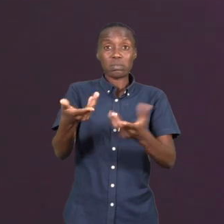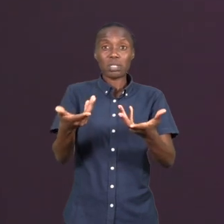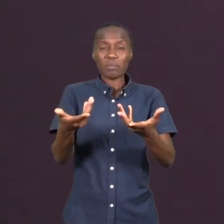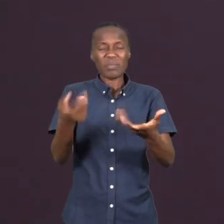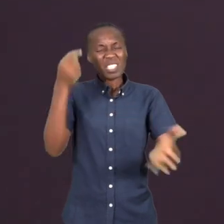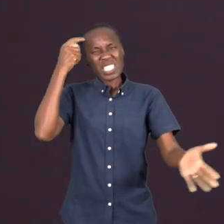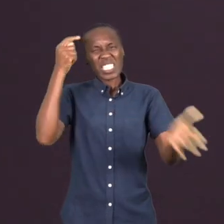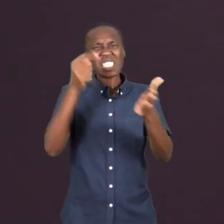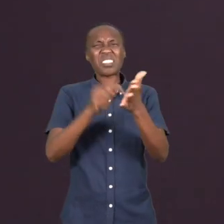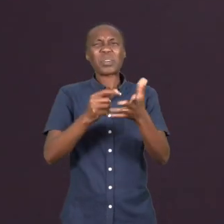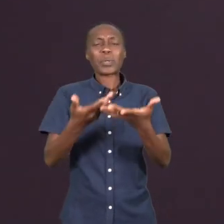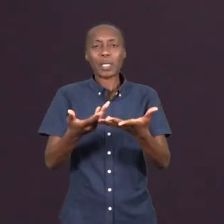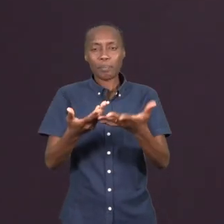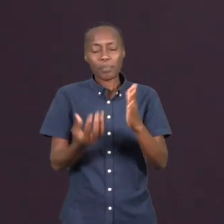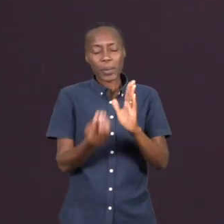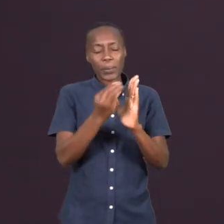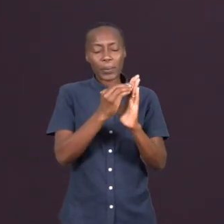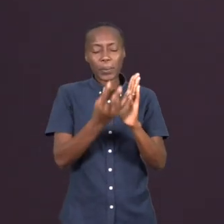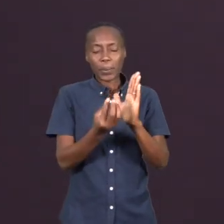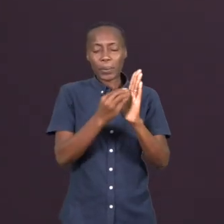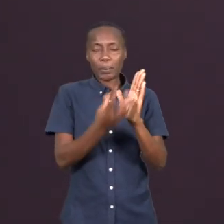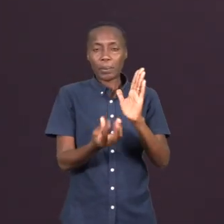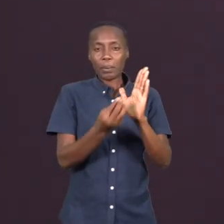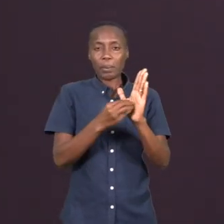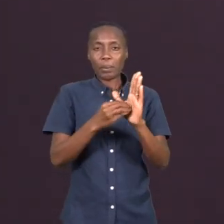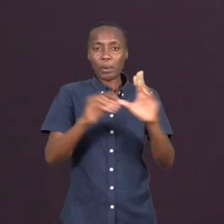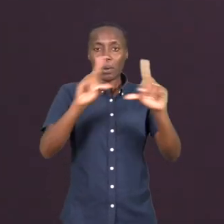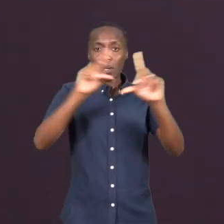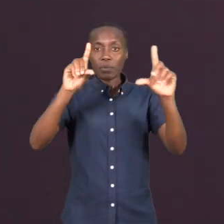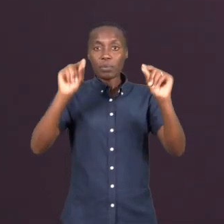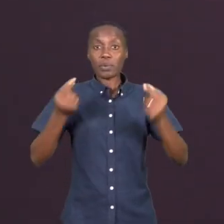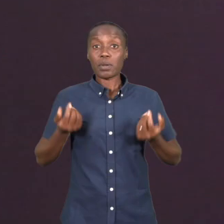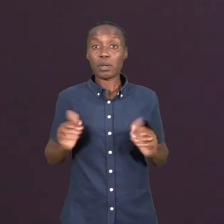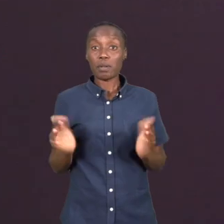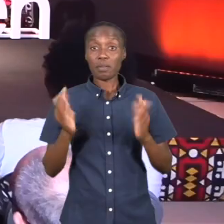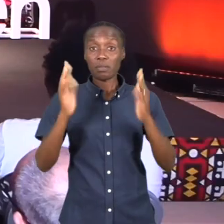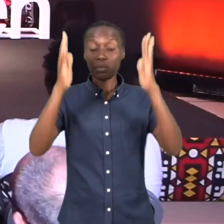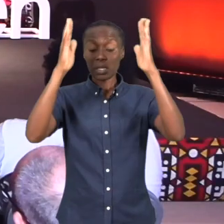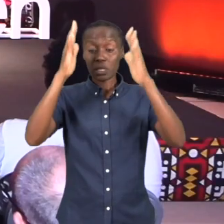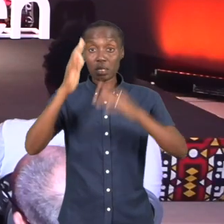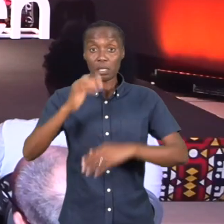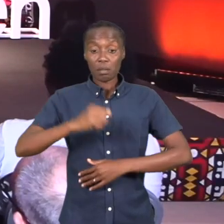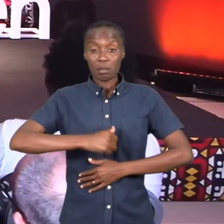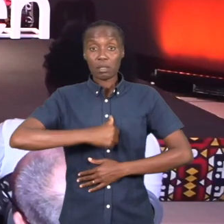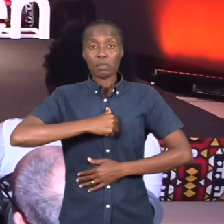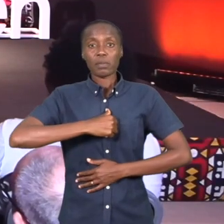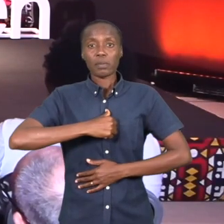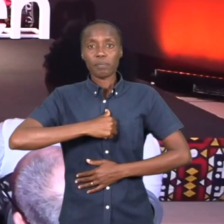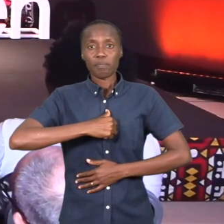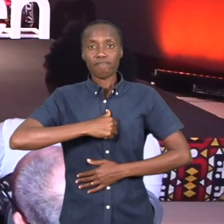representam os versos deste doloroso poema que eu escrevi em mim mesma. Um poema sobre como era-me